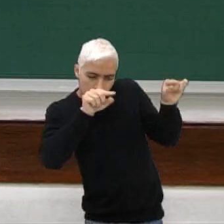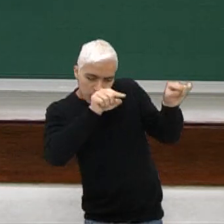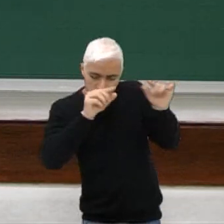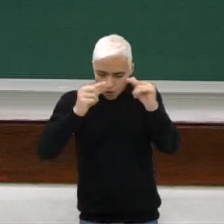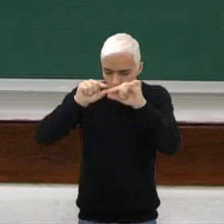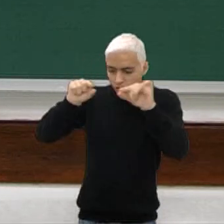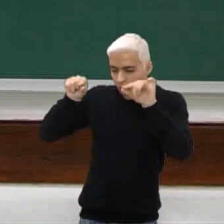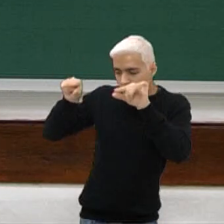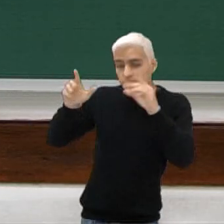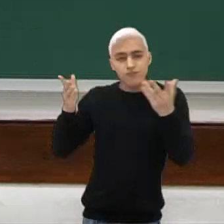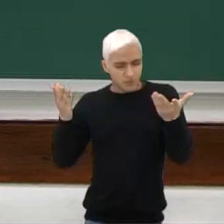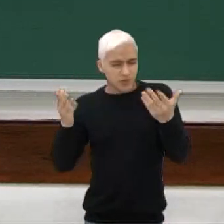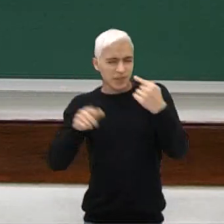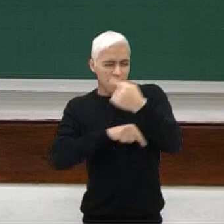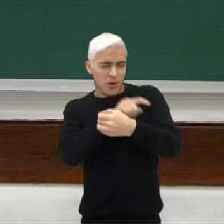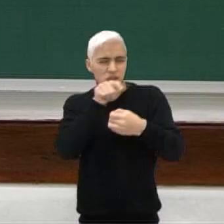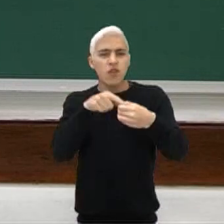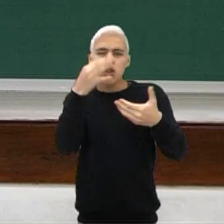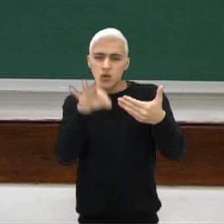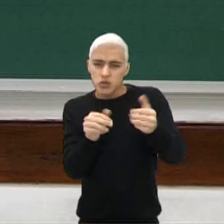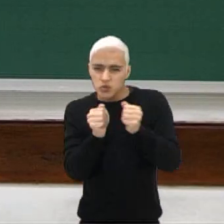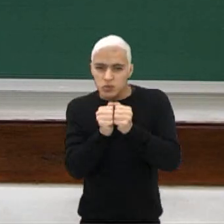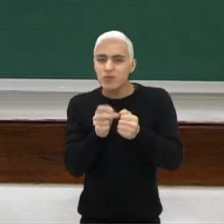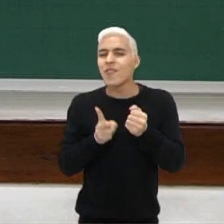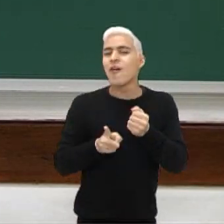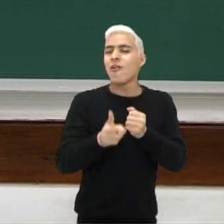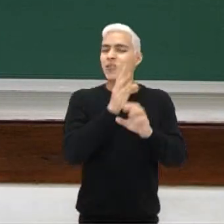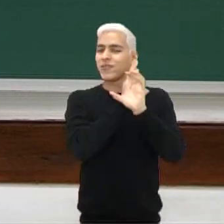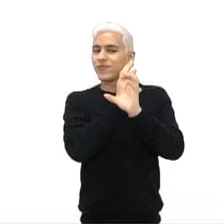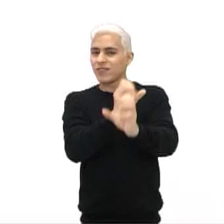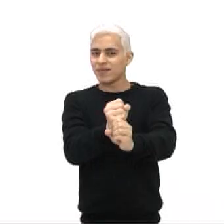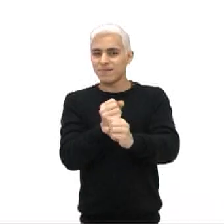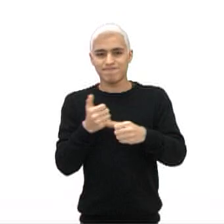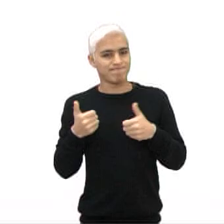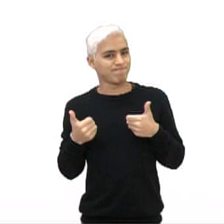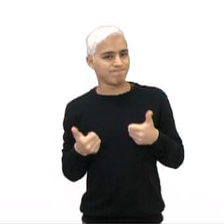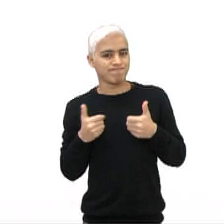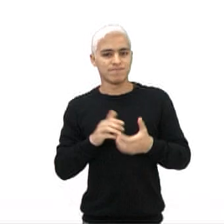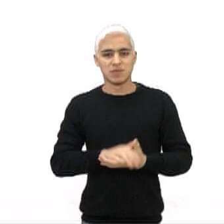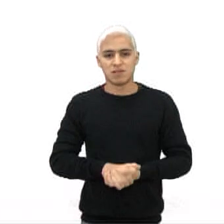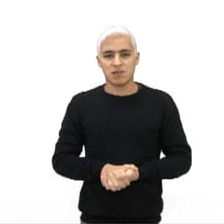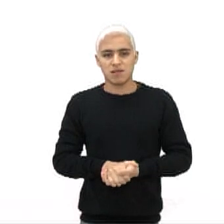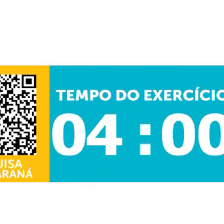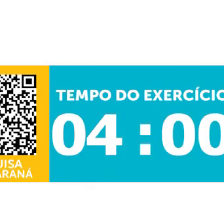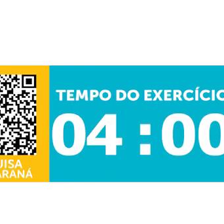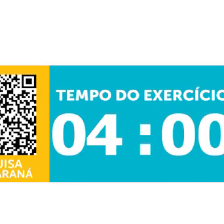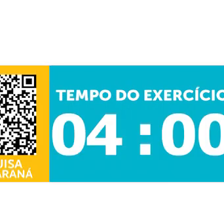nós temos ali, volto para corrigir e continuar com a nossa revisão.